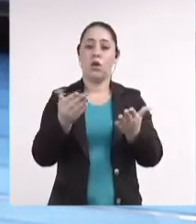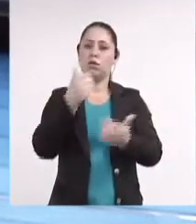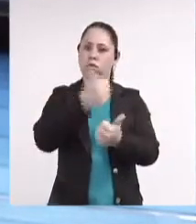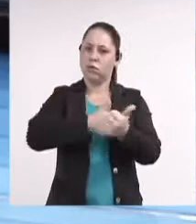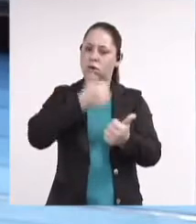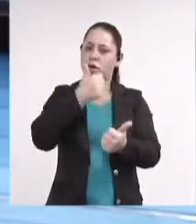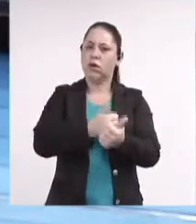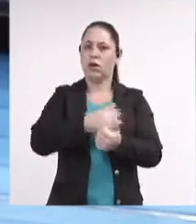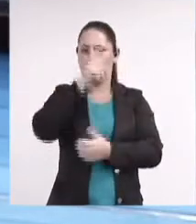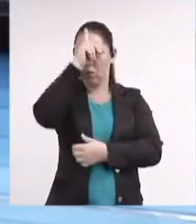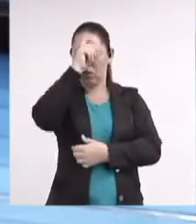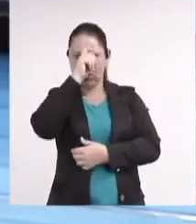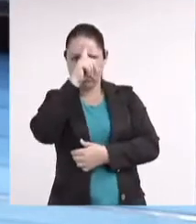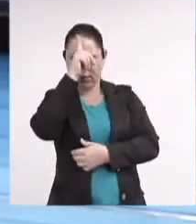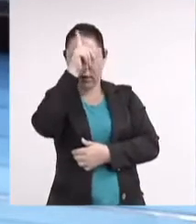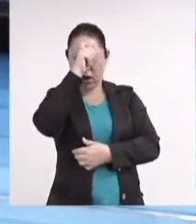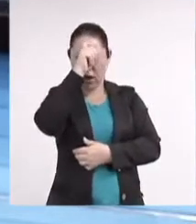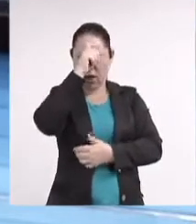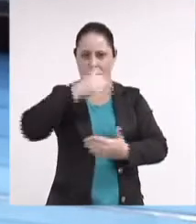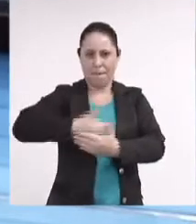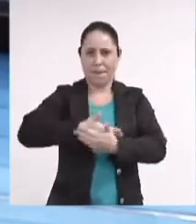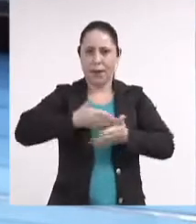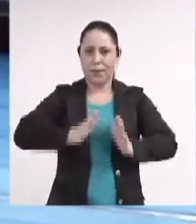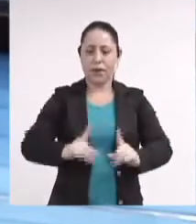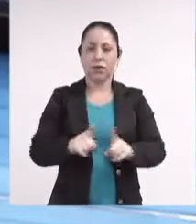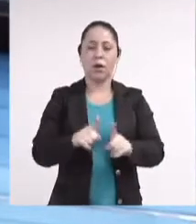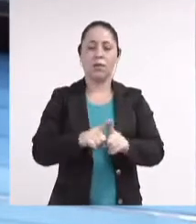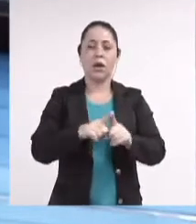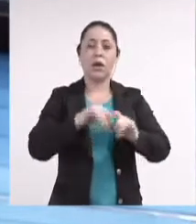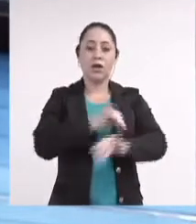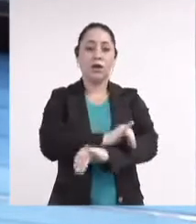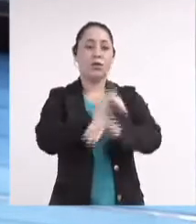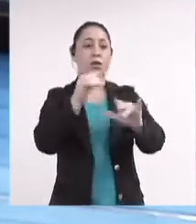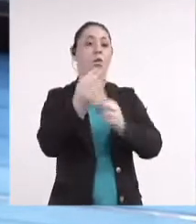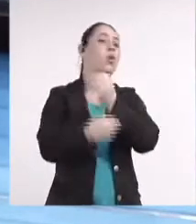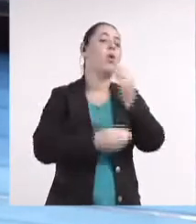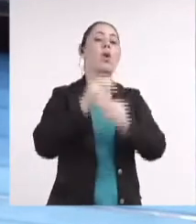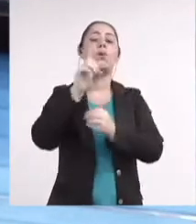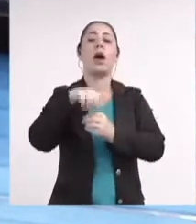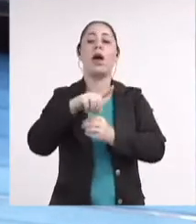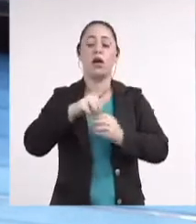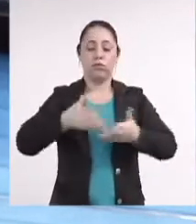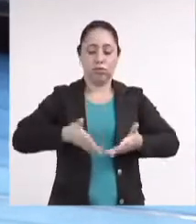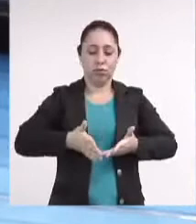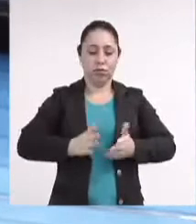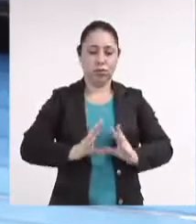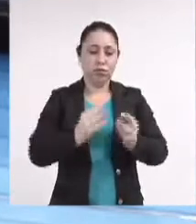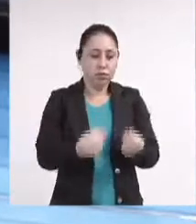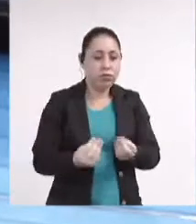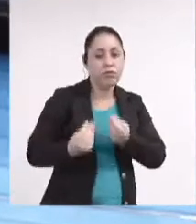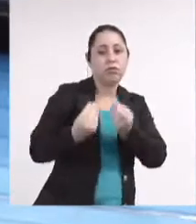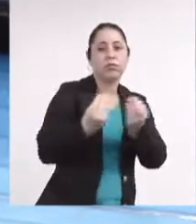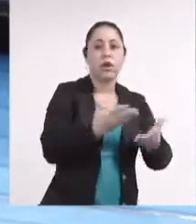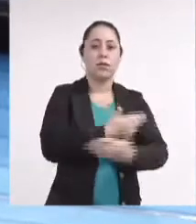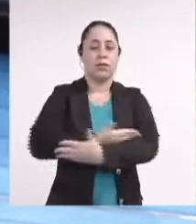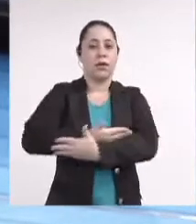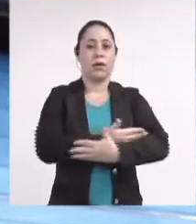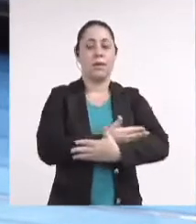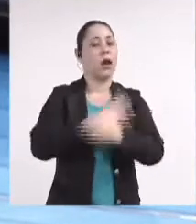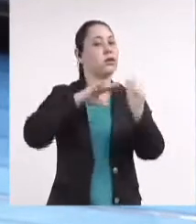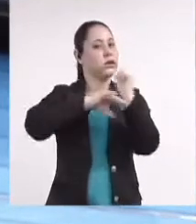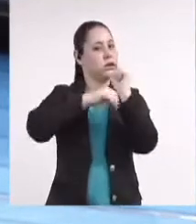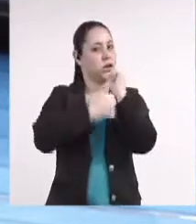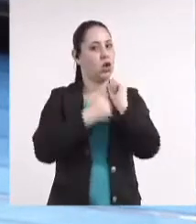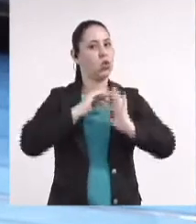hospitais e maternidades a terem um cartaz informando sobre os procedimentos de entrega do bebê após o parto. O processo seria totalmente